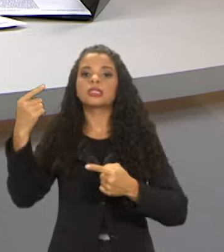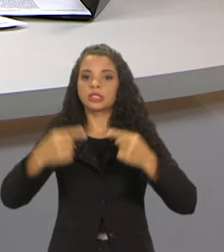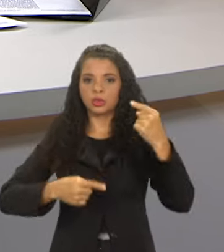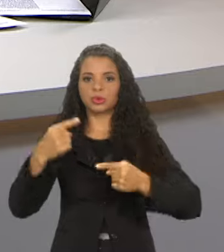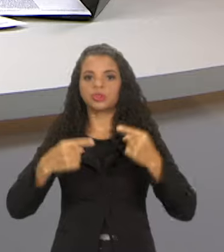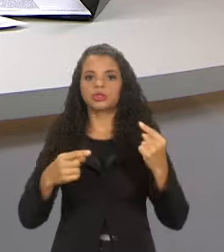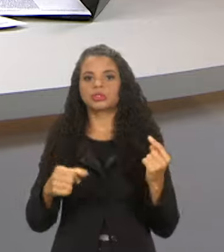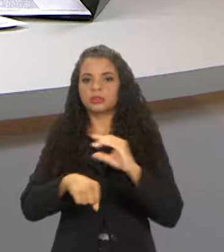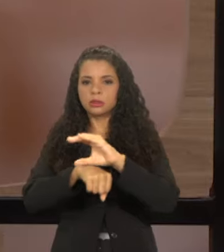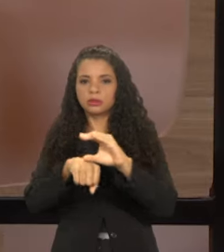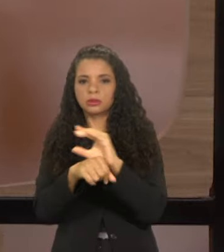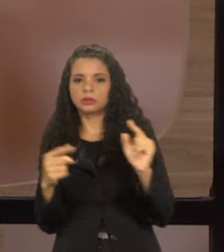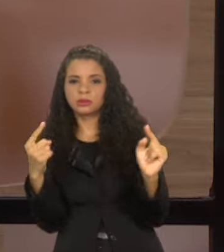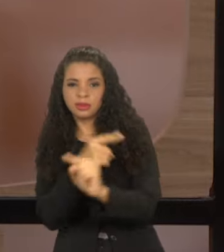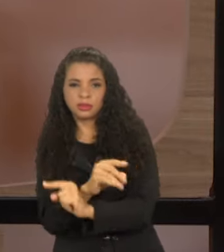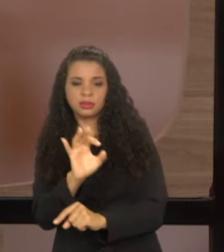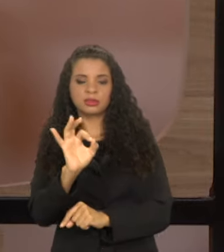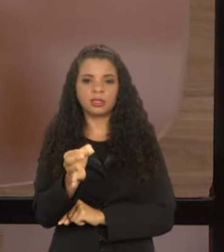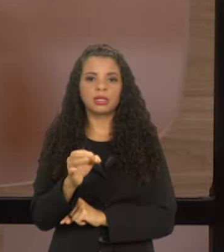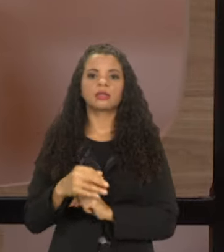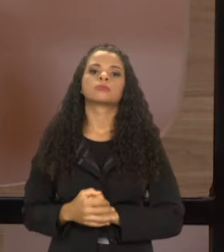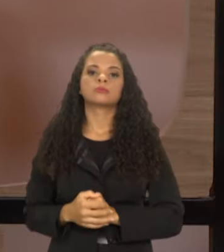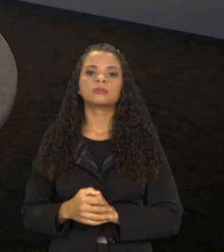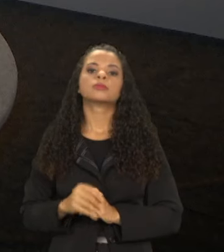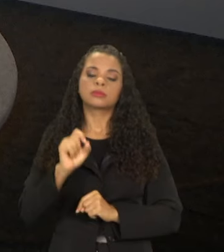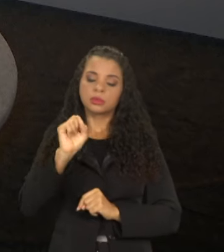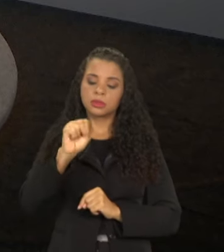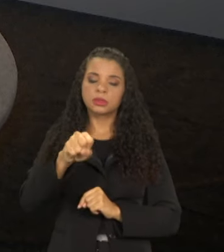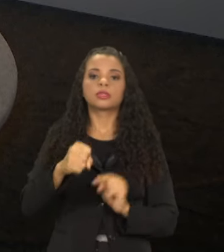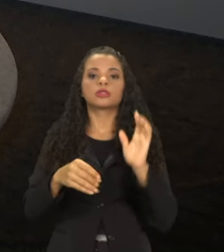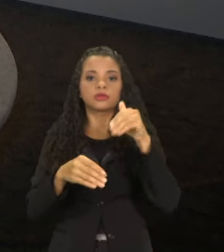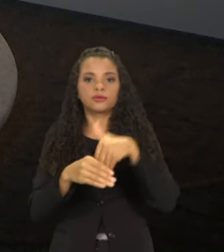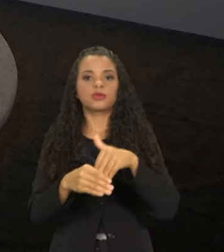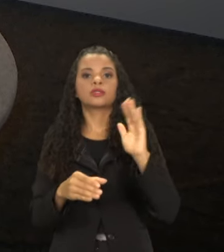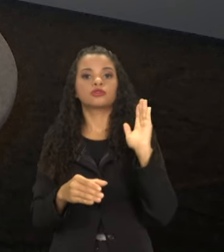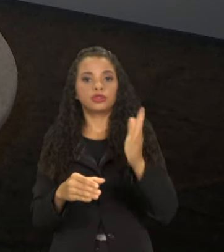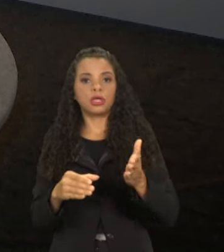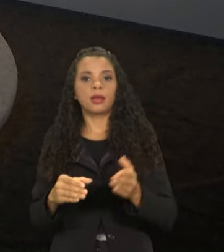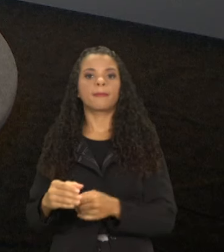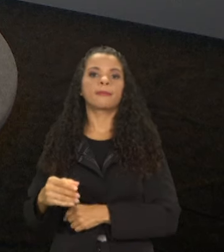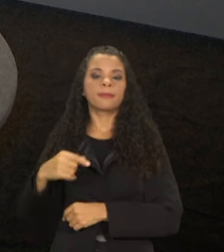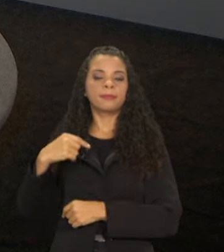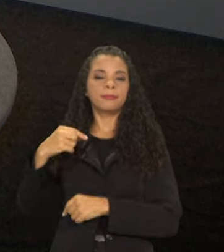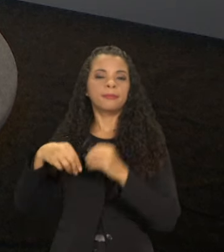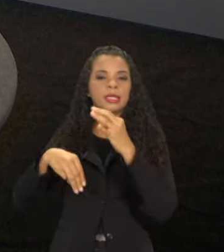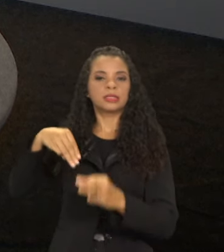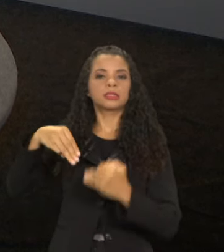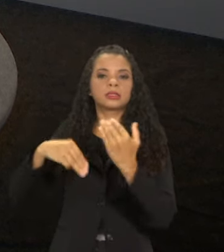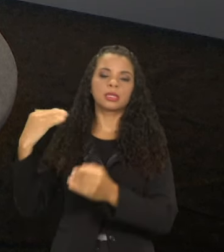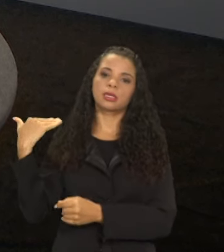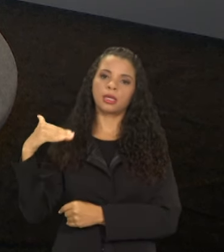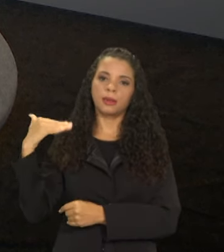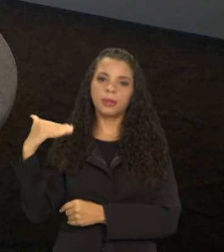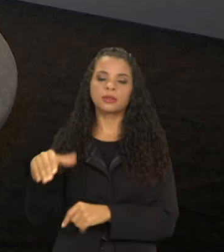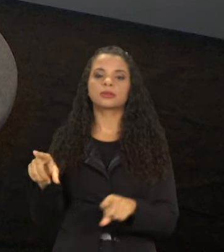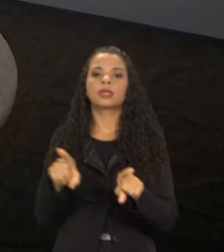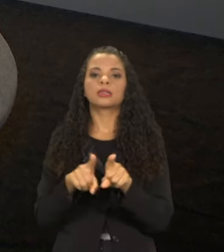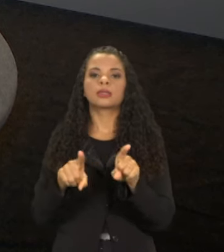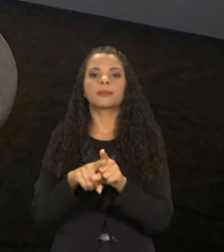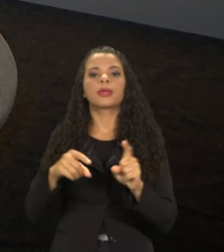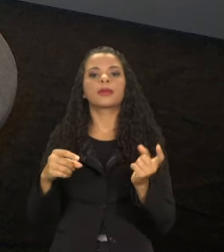E preservando os votos que já foram lançados. Da ministra Carmen Lúcia, que é a ministra relatora, e do ministro Gilmar Mendes.